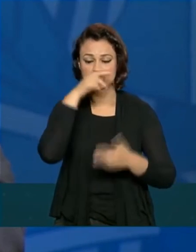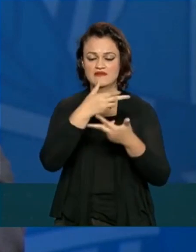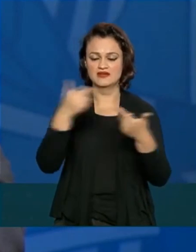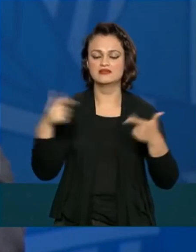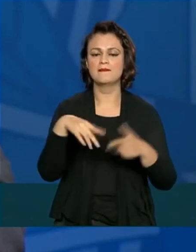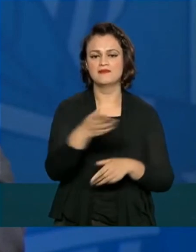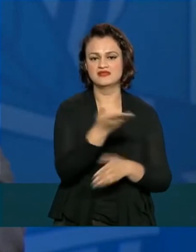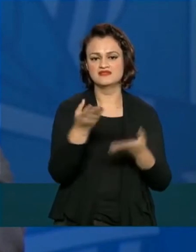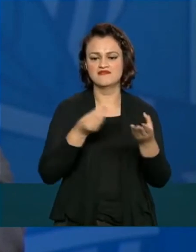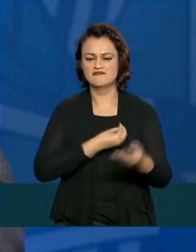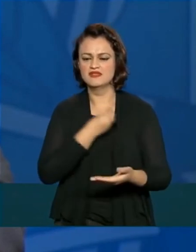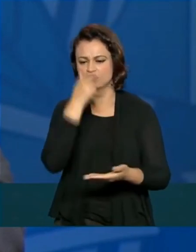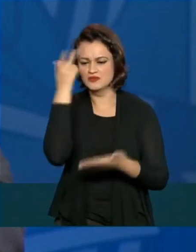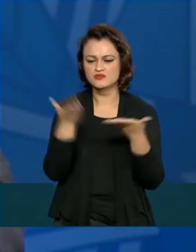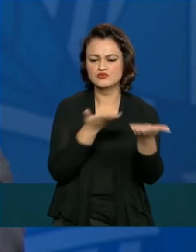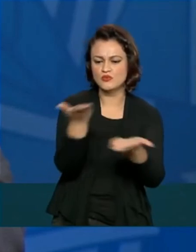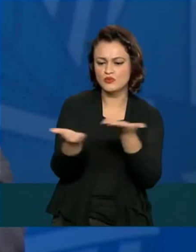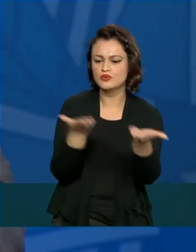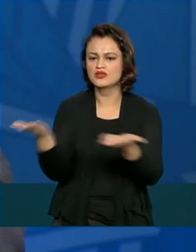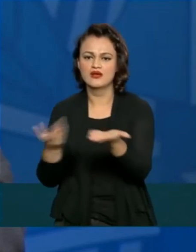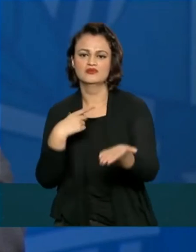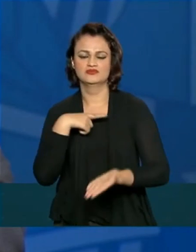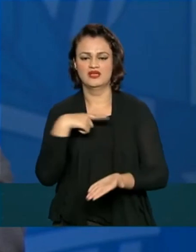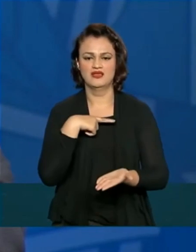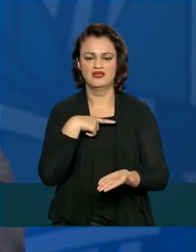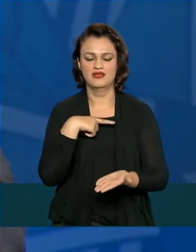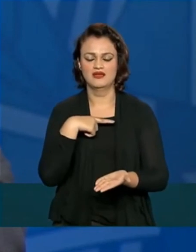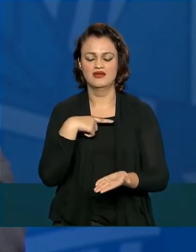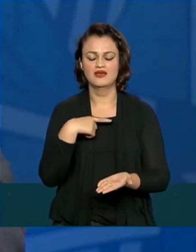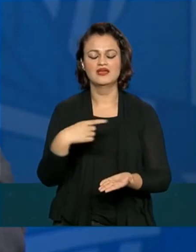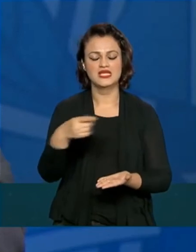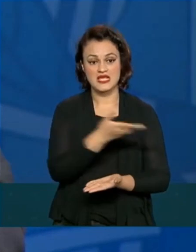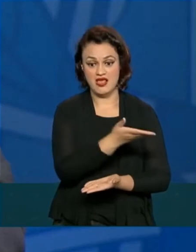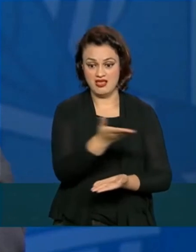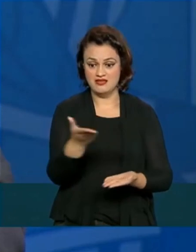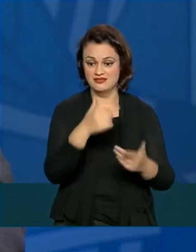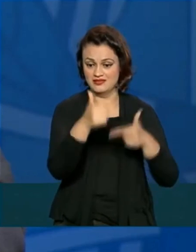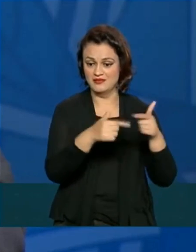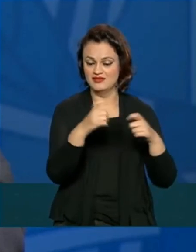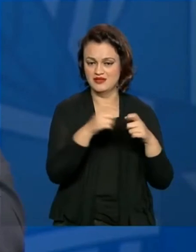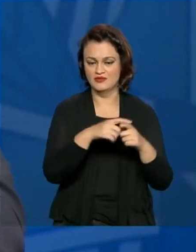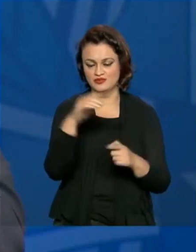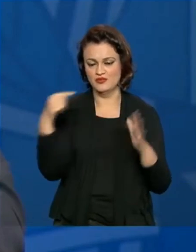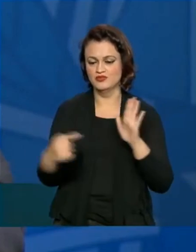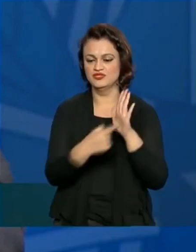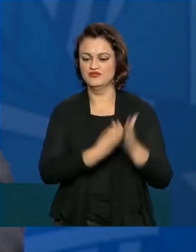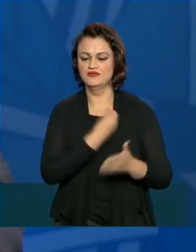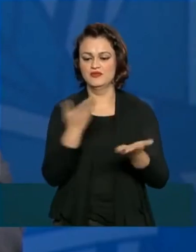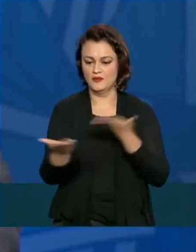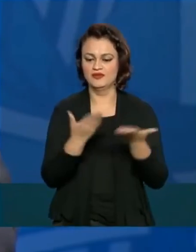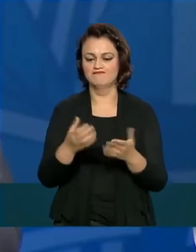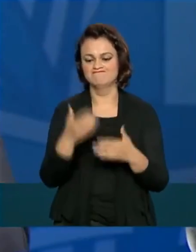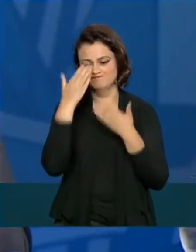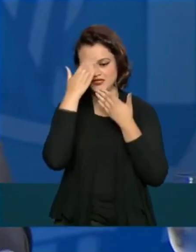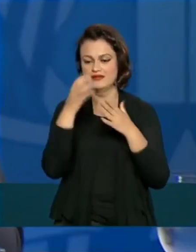pelas vidas de toda a nossa população e, dessa forma, cumprindo a nossa principal missão, que é preservar vidas. Boa noite.